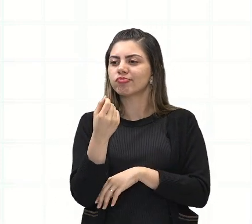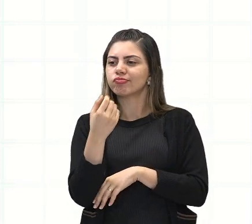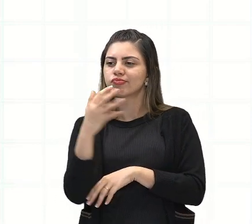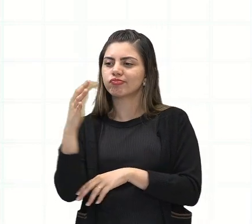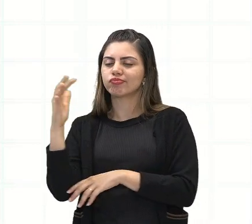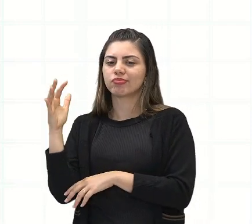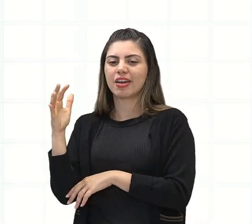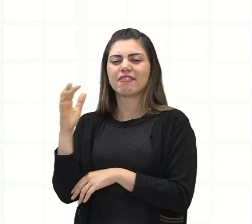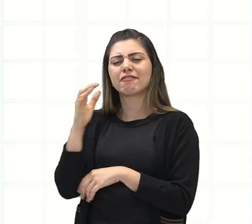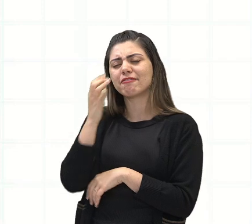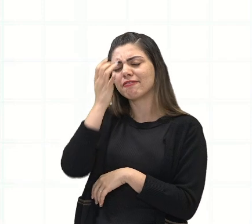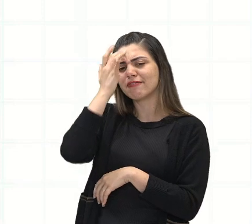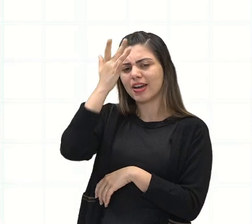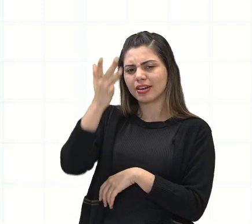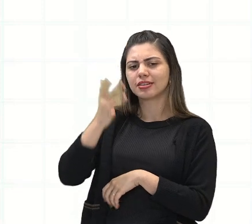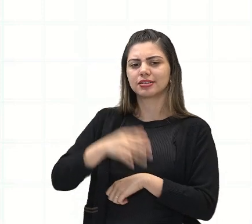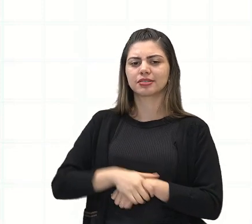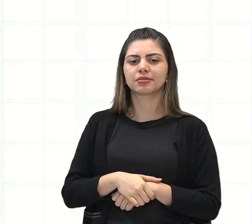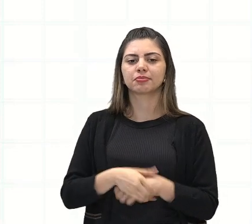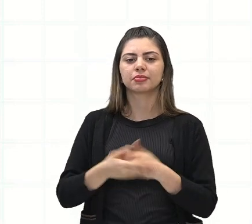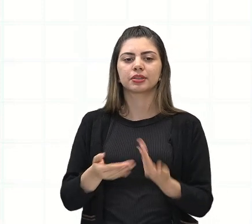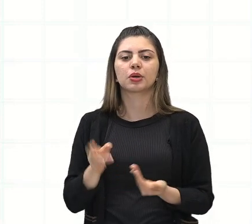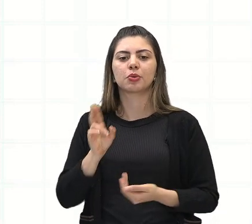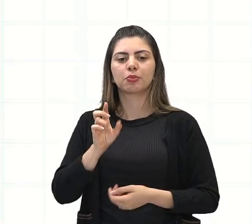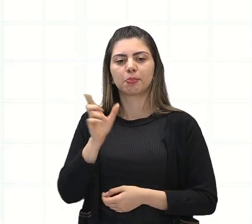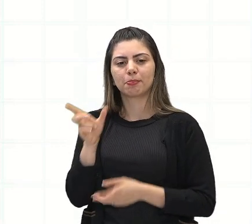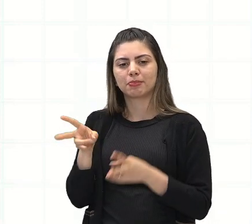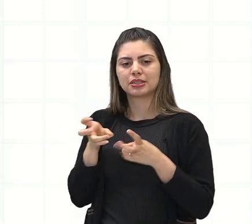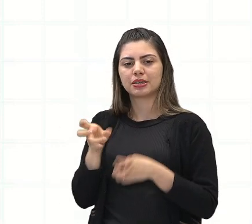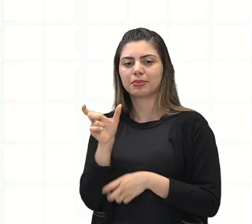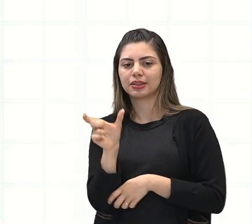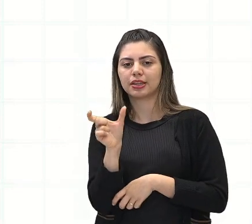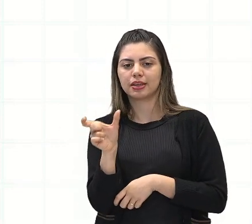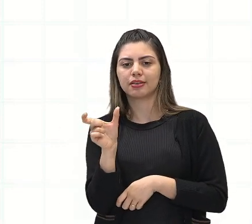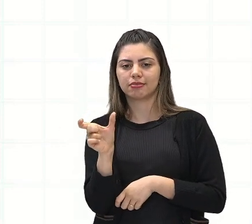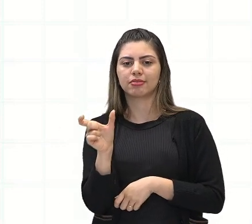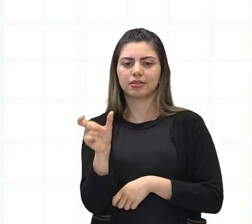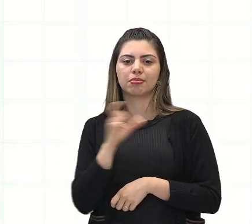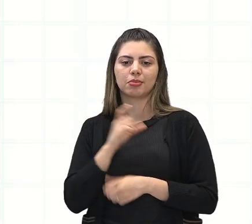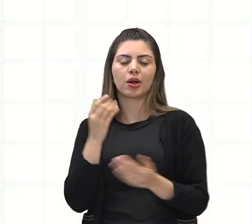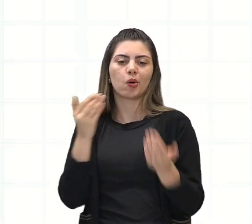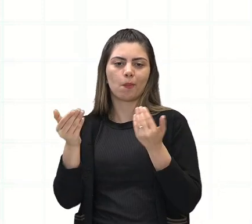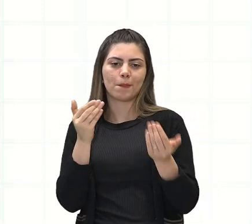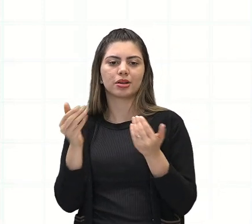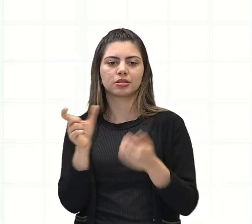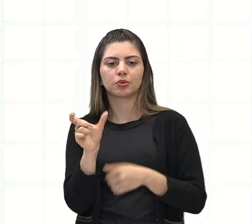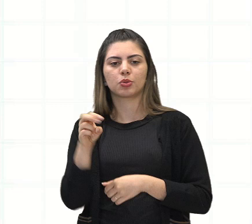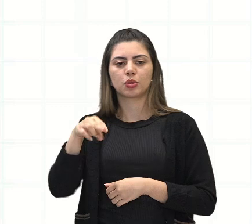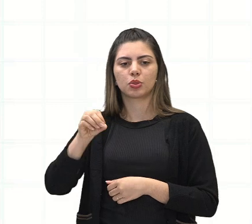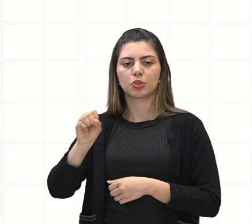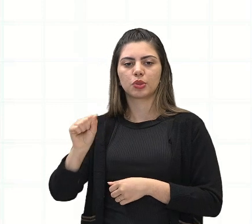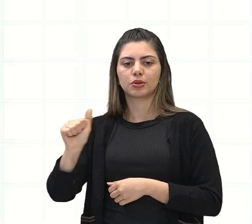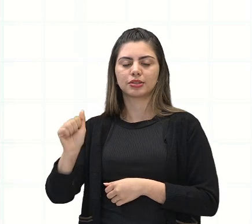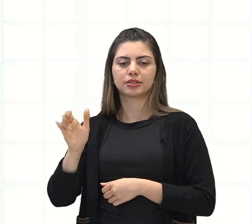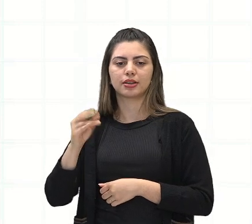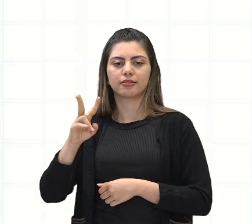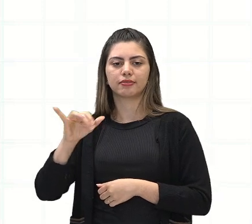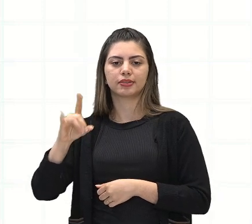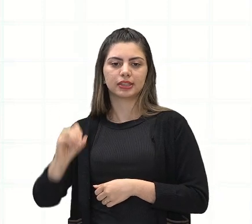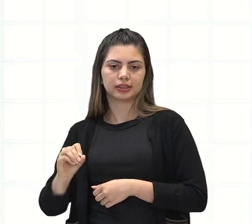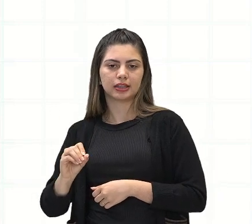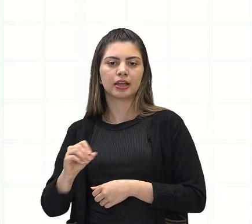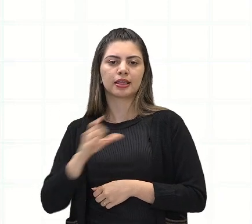tem sido um mar de rosas. Eu estou comparando vida, nossa vida, com um mar de rosas. Estou usando como?